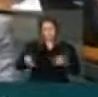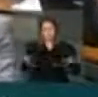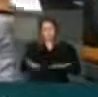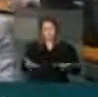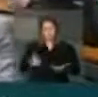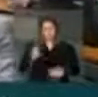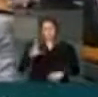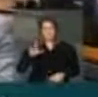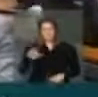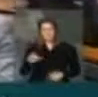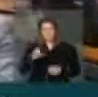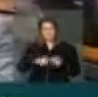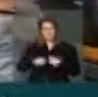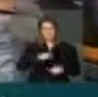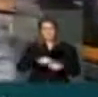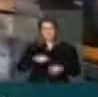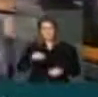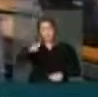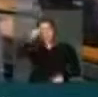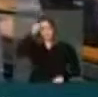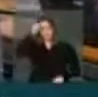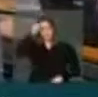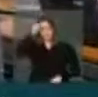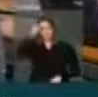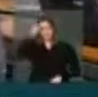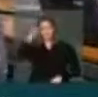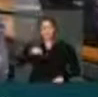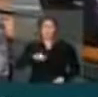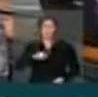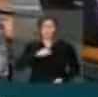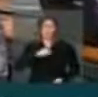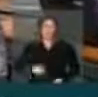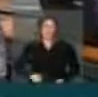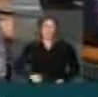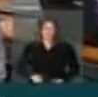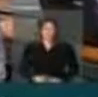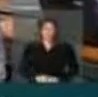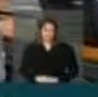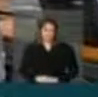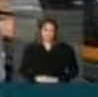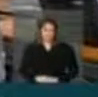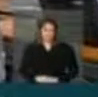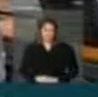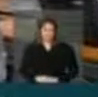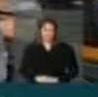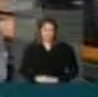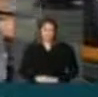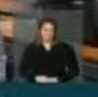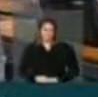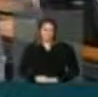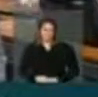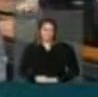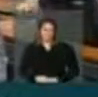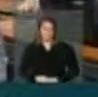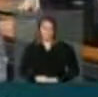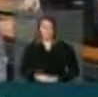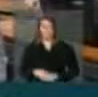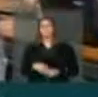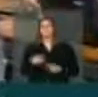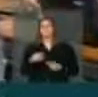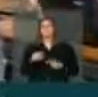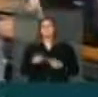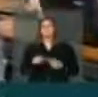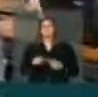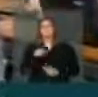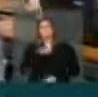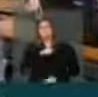próprio governo. E também fazer aqui alguns comentários aos pontos que o senhor trouxe. O senhor afirma que teremos